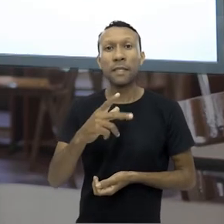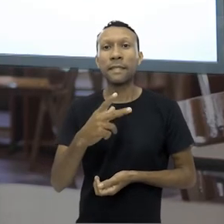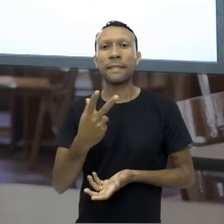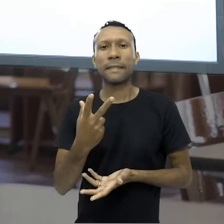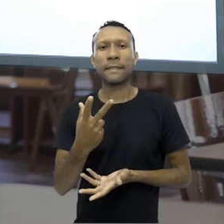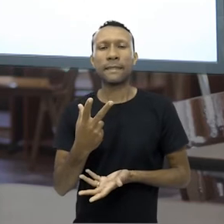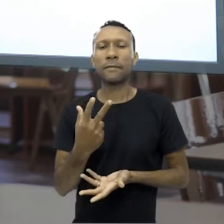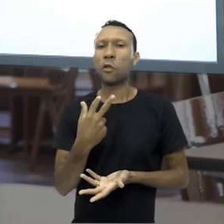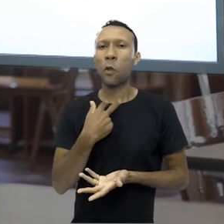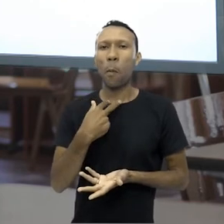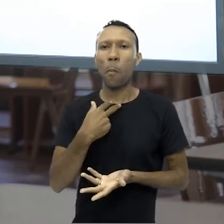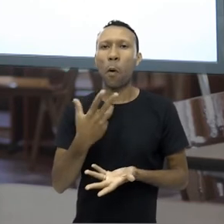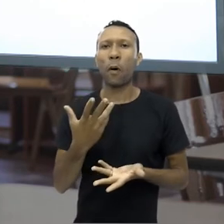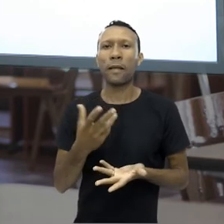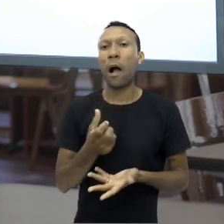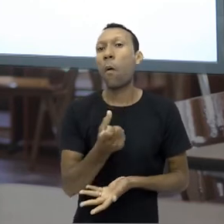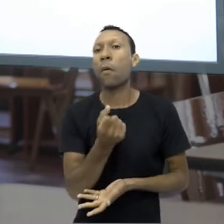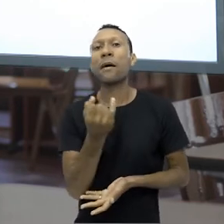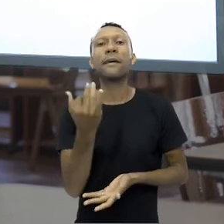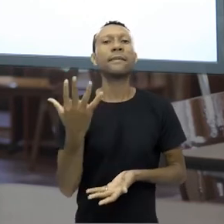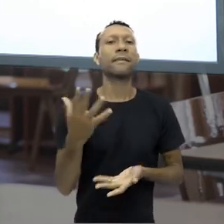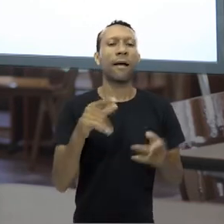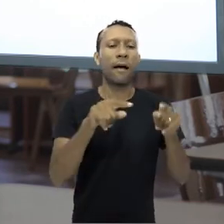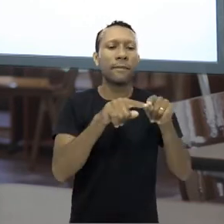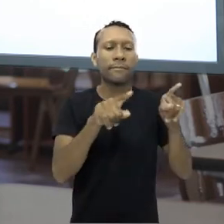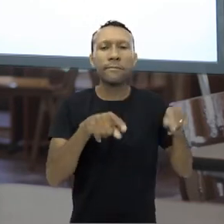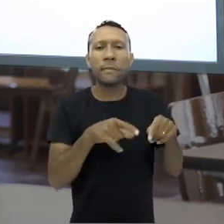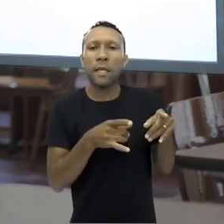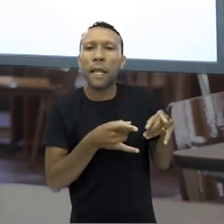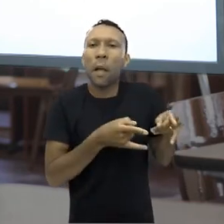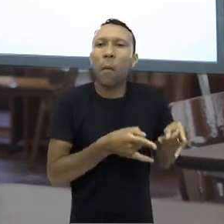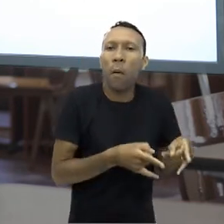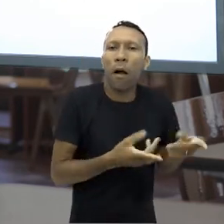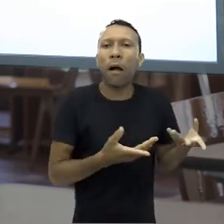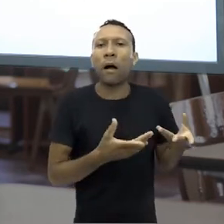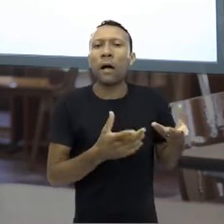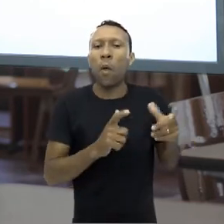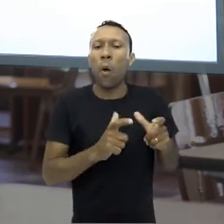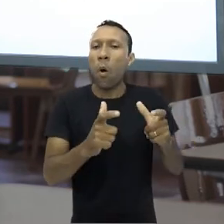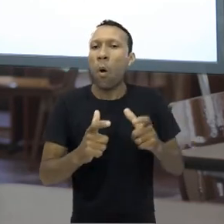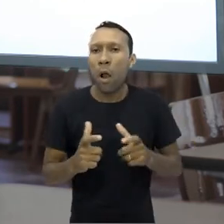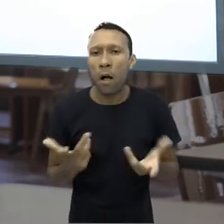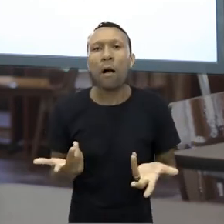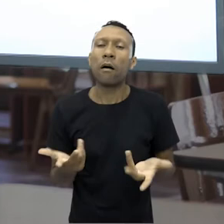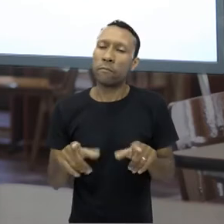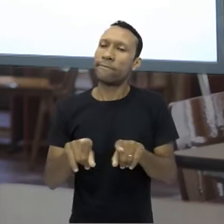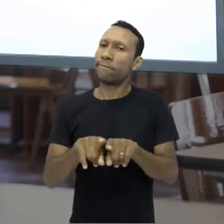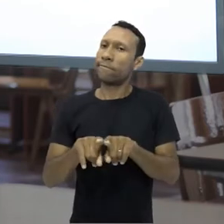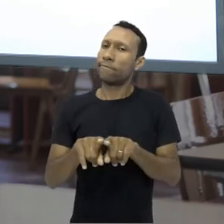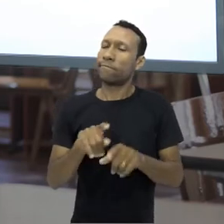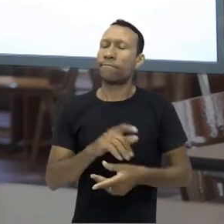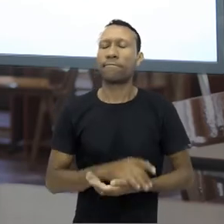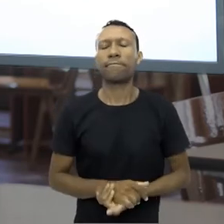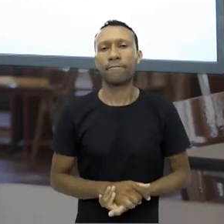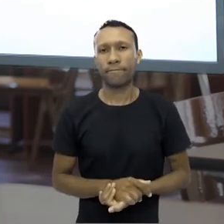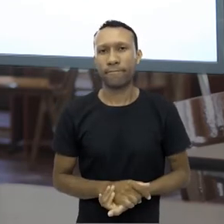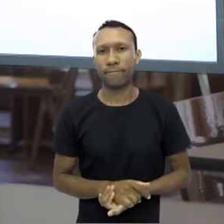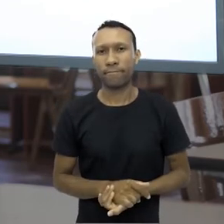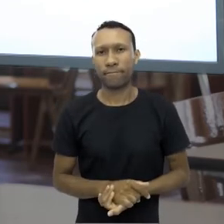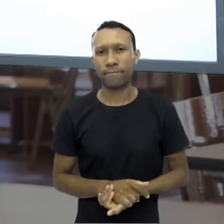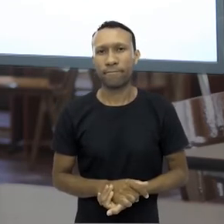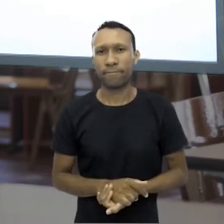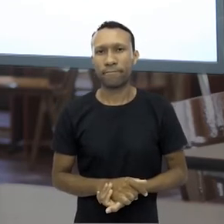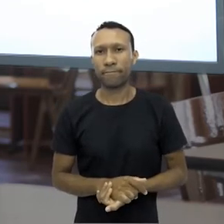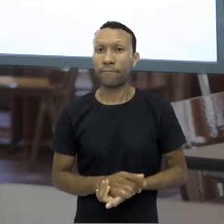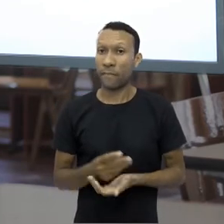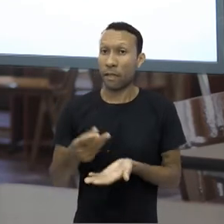que não vai modificar é o quê? É a quantidade de cômodos e a disposição, a localização desses cômodos, tá certo? Dentro da minha casa,